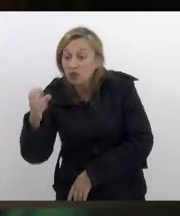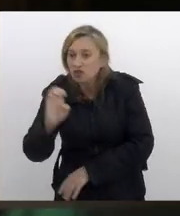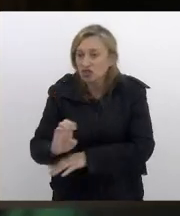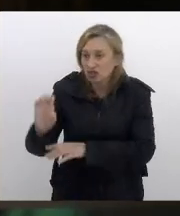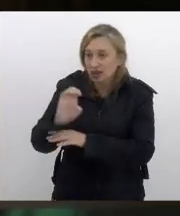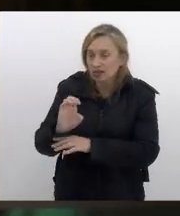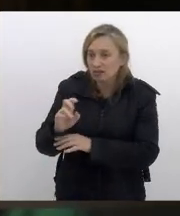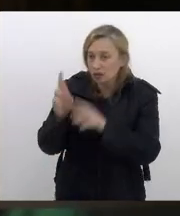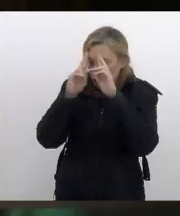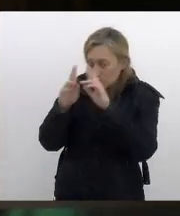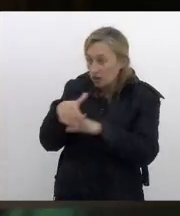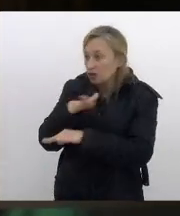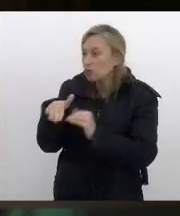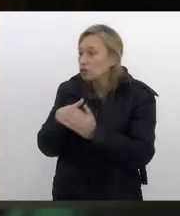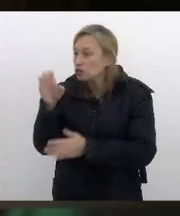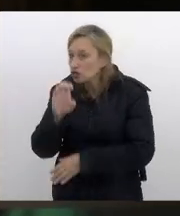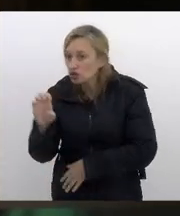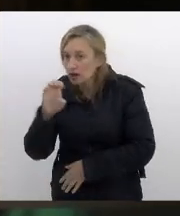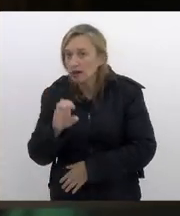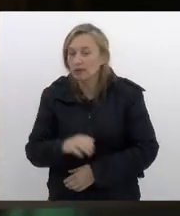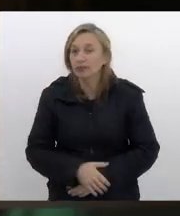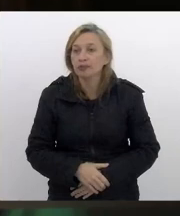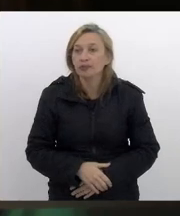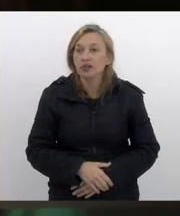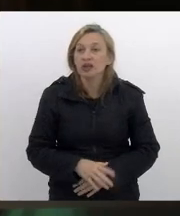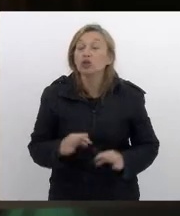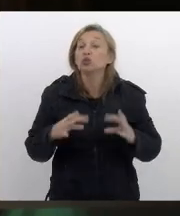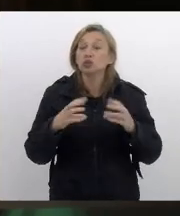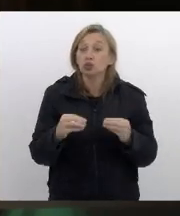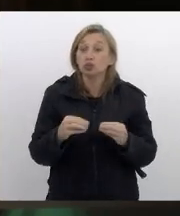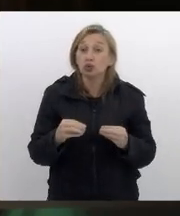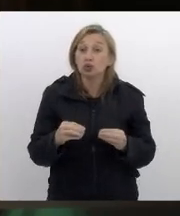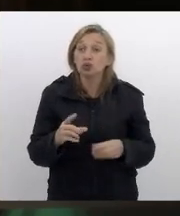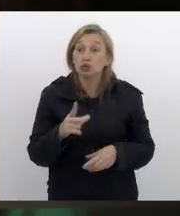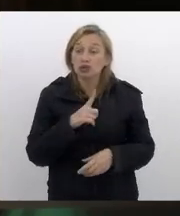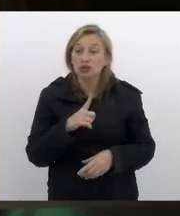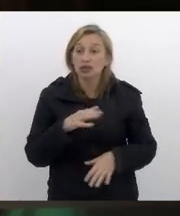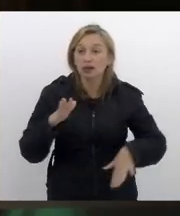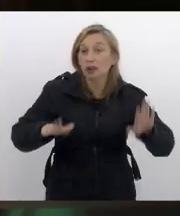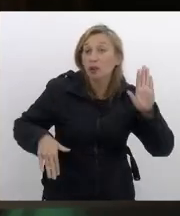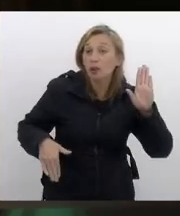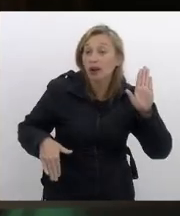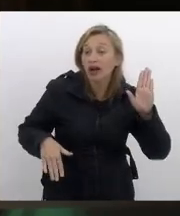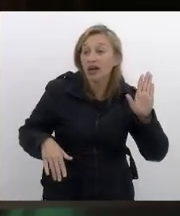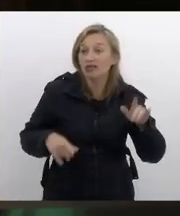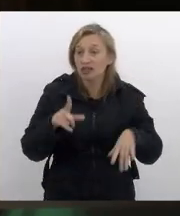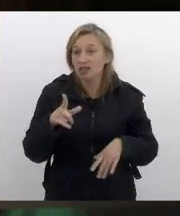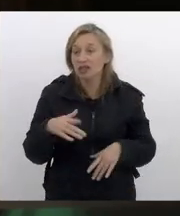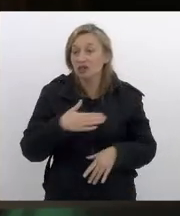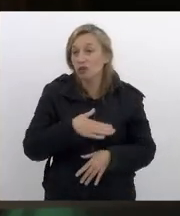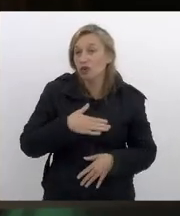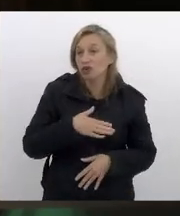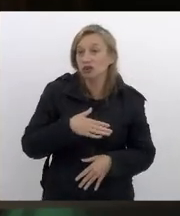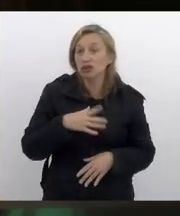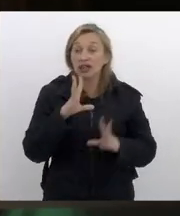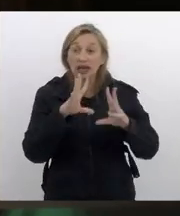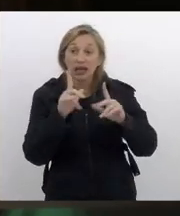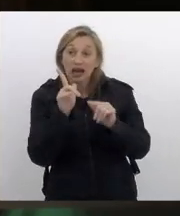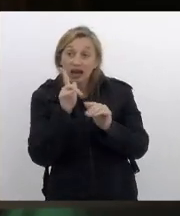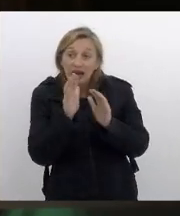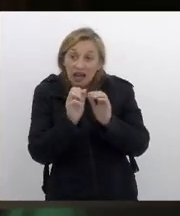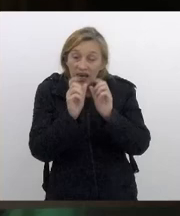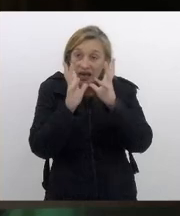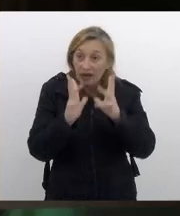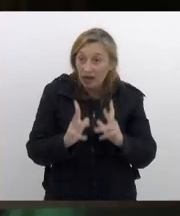respeito aos outros estados. Aqui você tem tudo. Se você quer praia, qual tipo de praia que você quer? Águas transparentes?